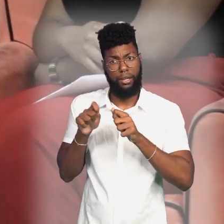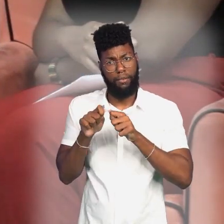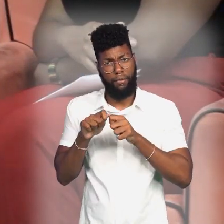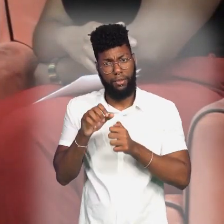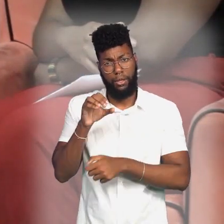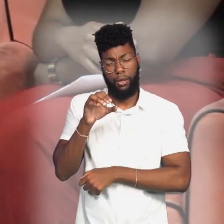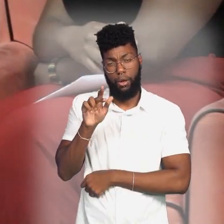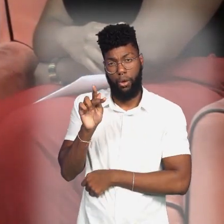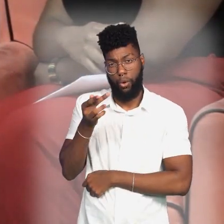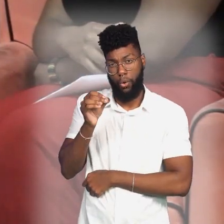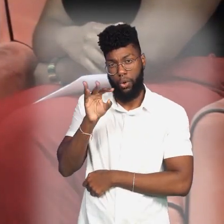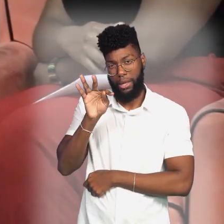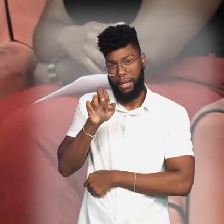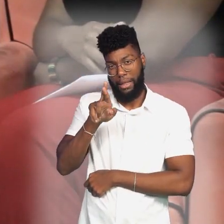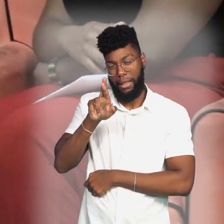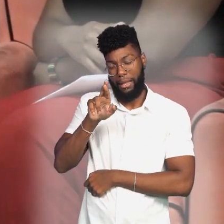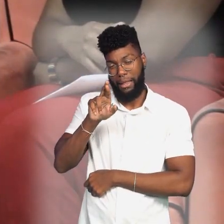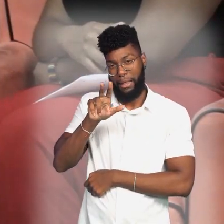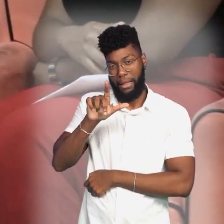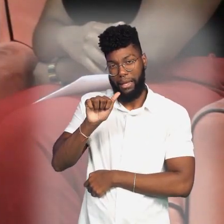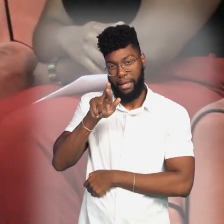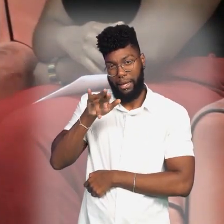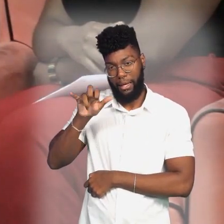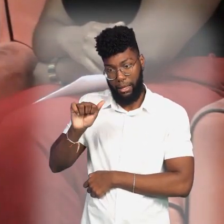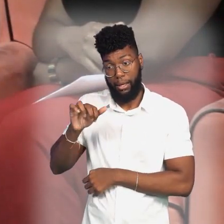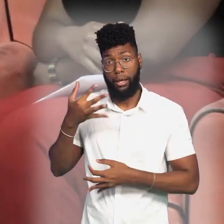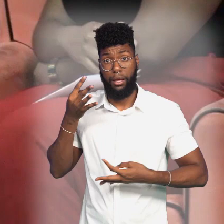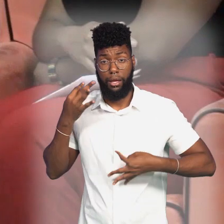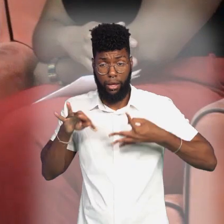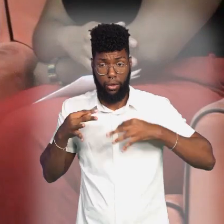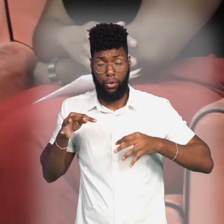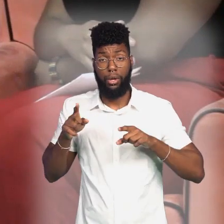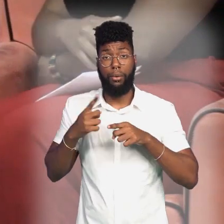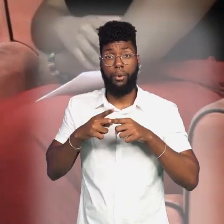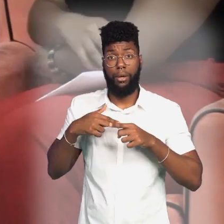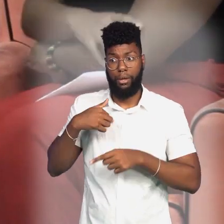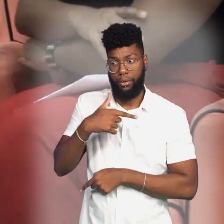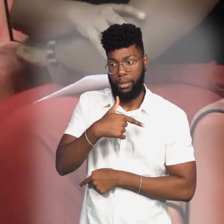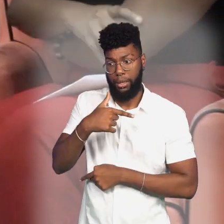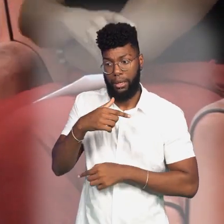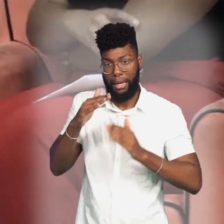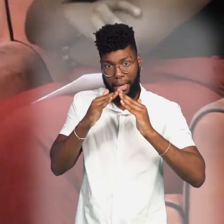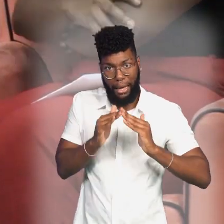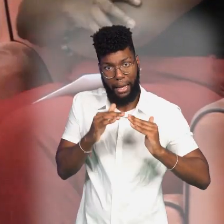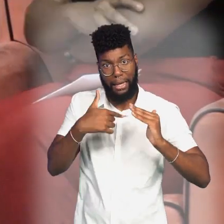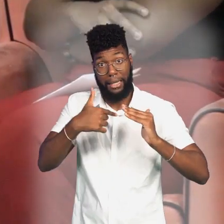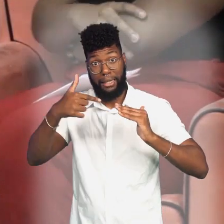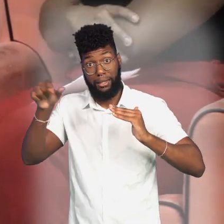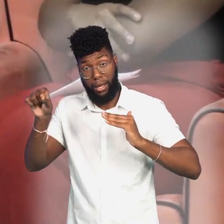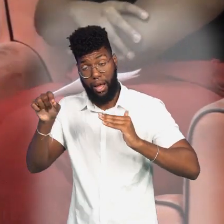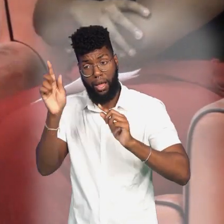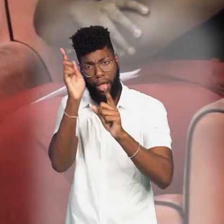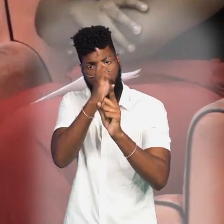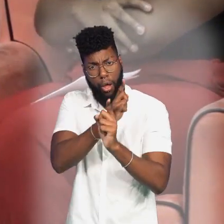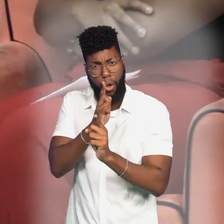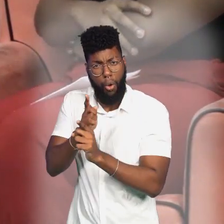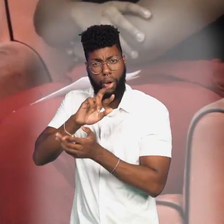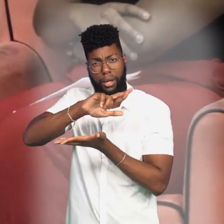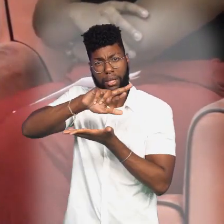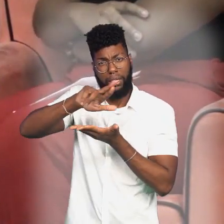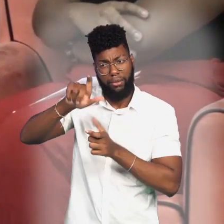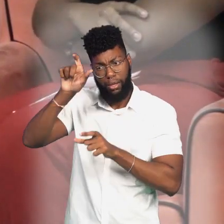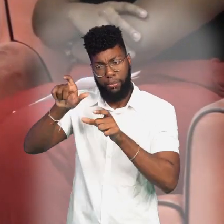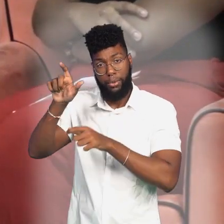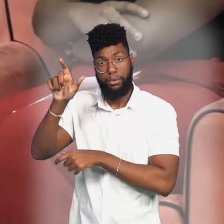hotelaria e turismo, porque eu saí de casa e encontrei um monte de